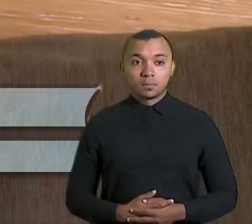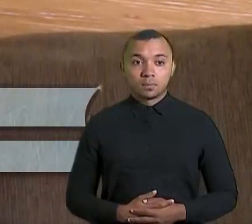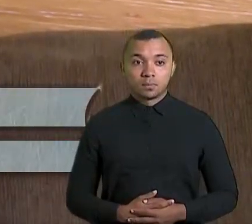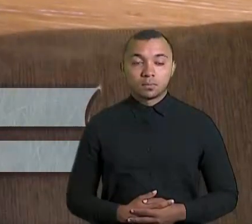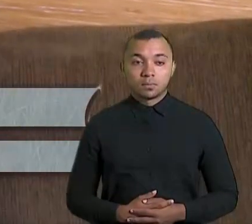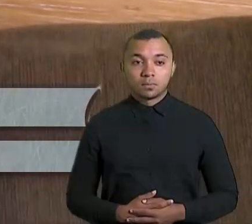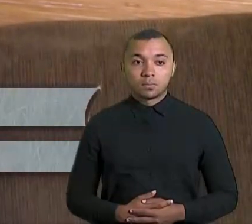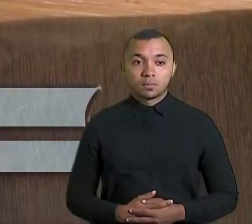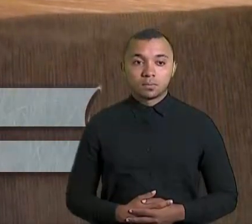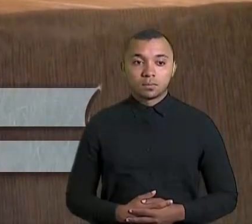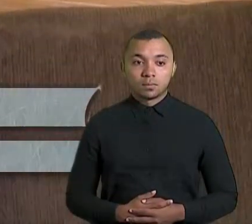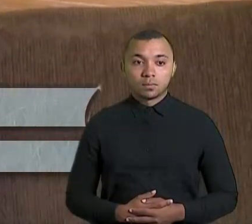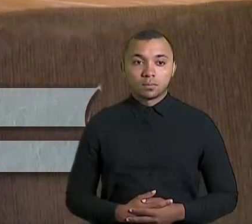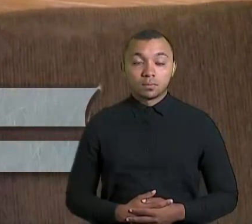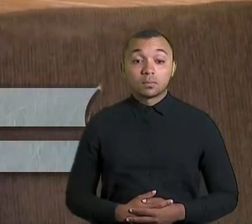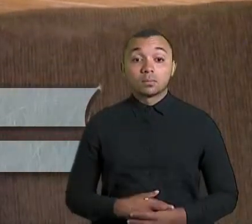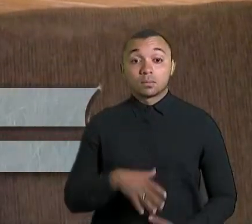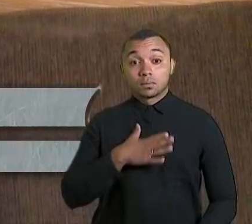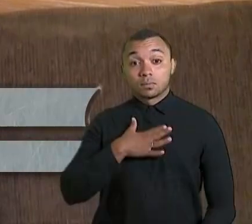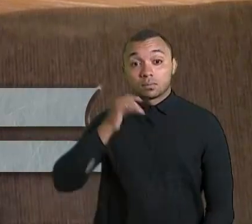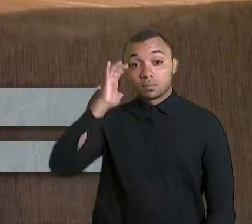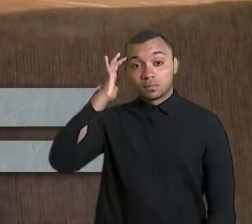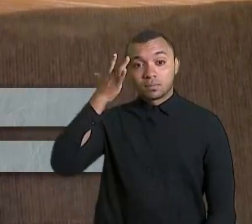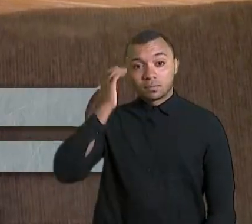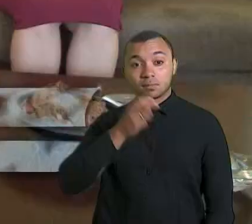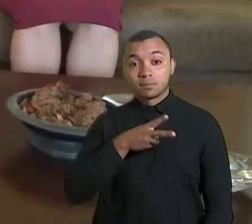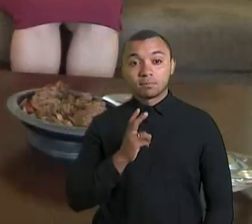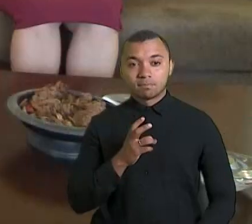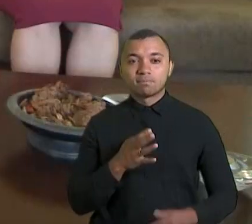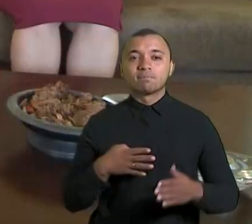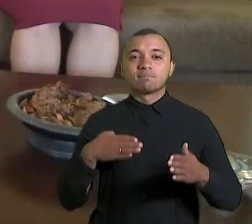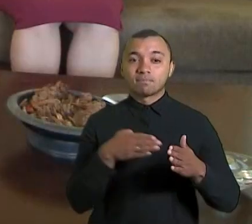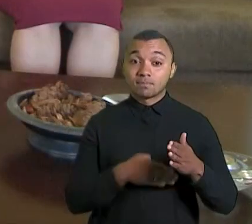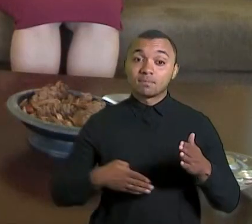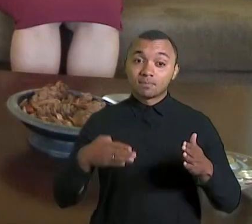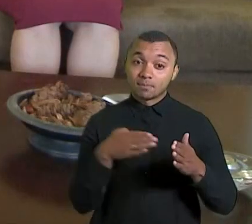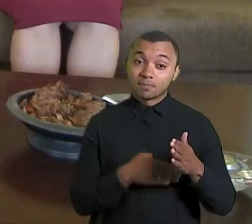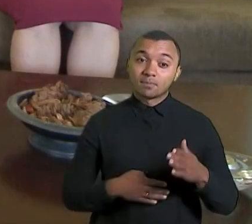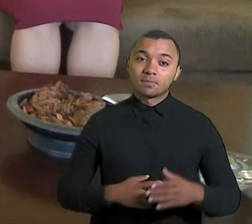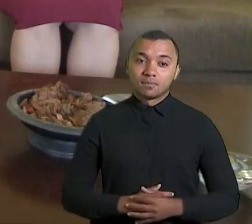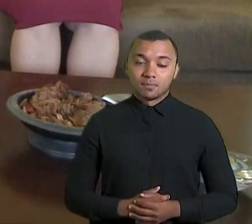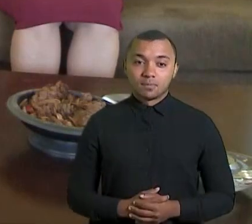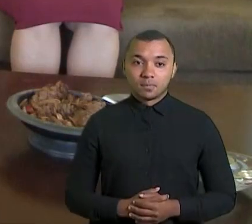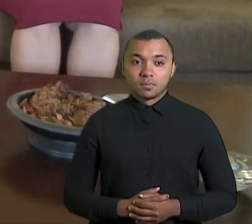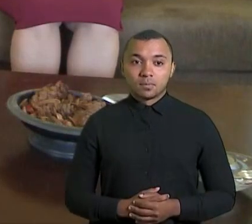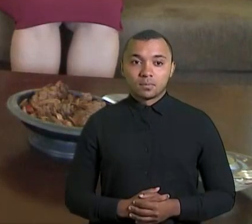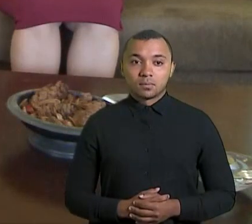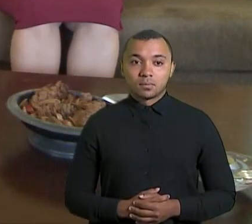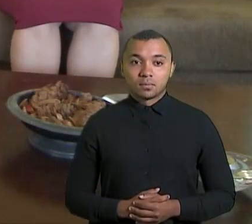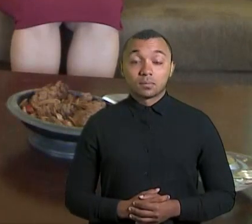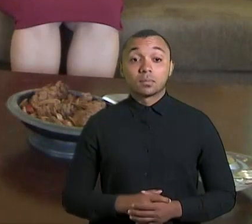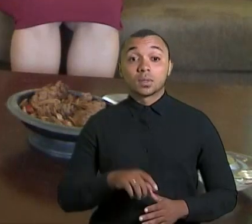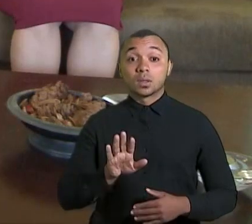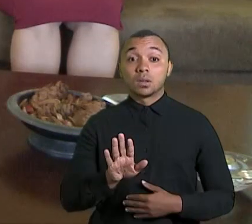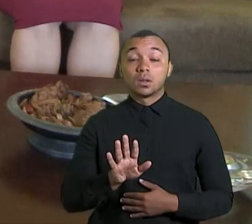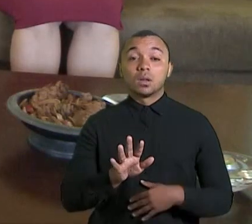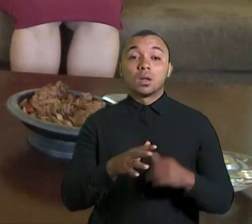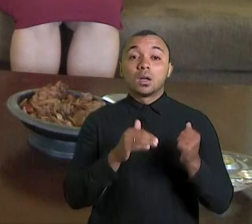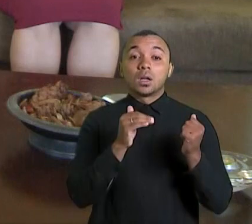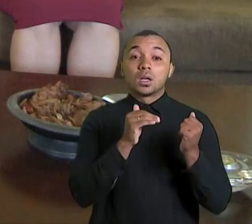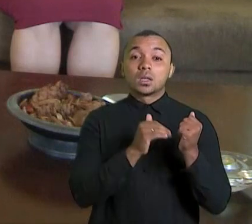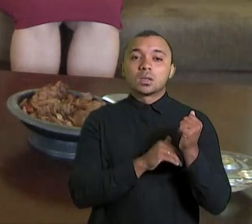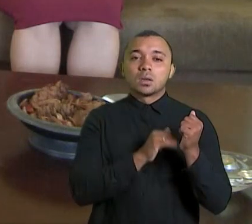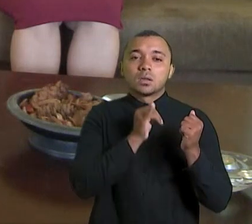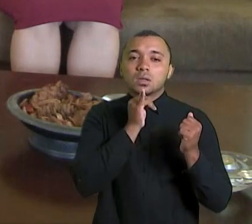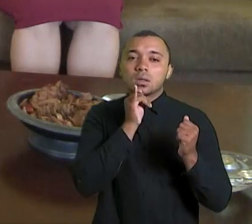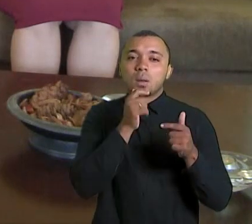tela, né? Então, eu acho que isso aí dificulta bastante. É verdade. As senhas, elas não são... Elas não